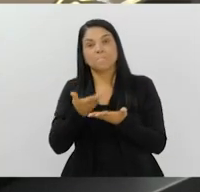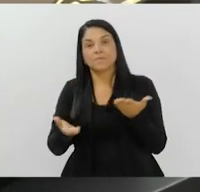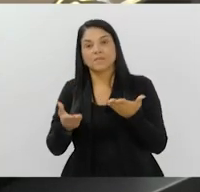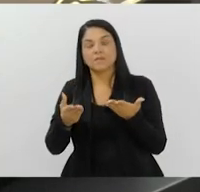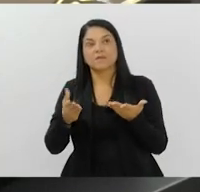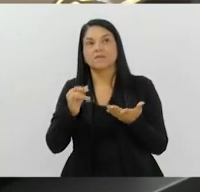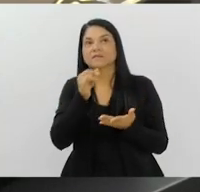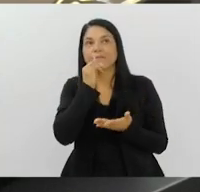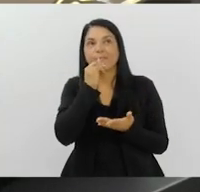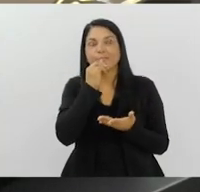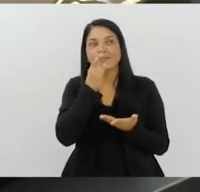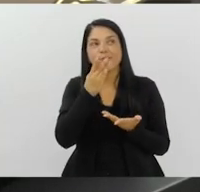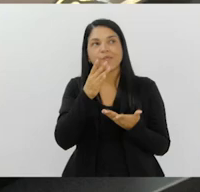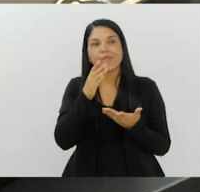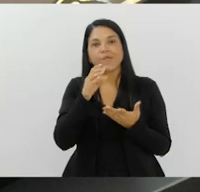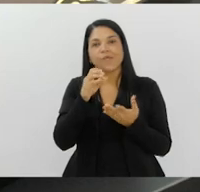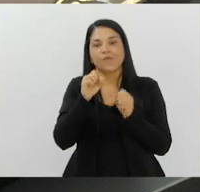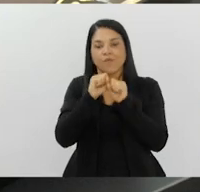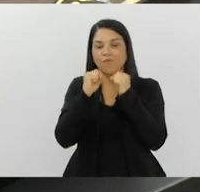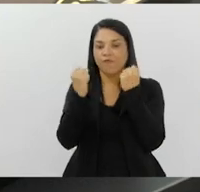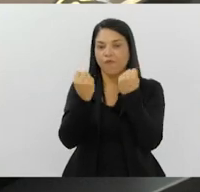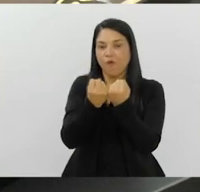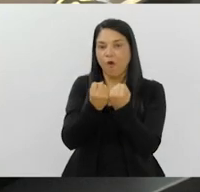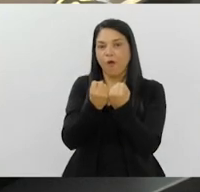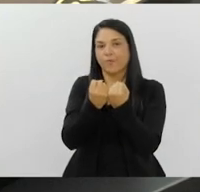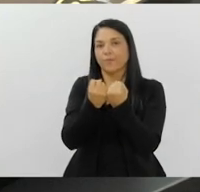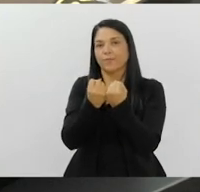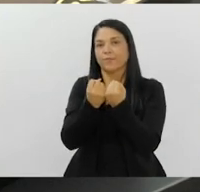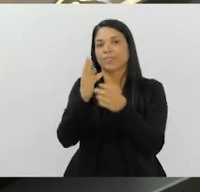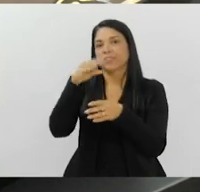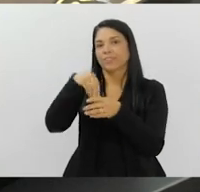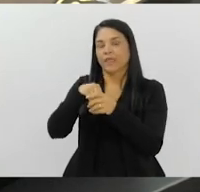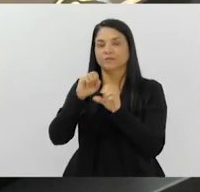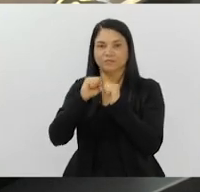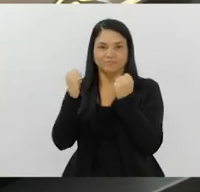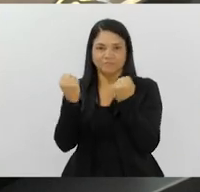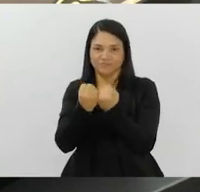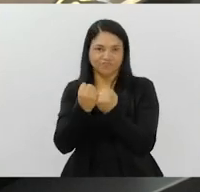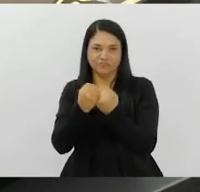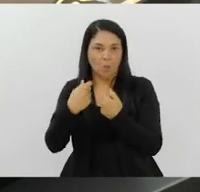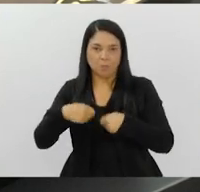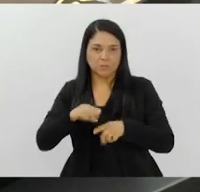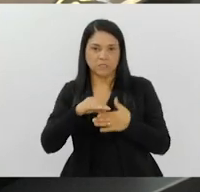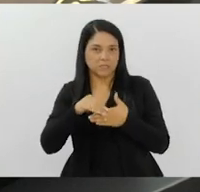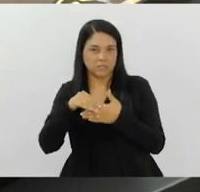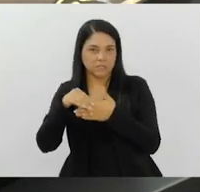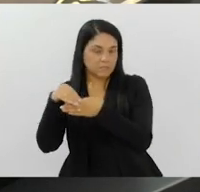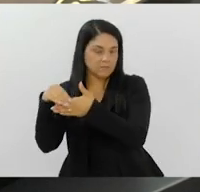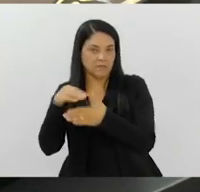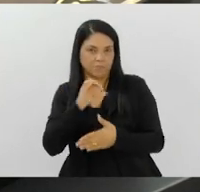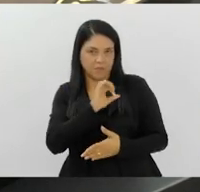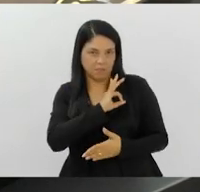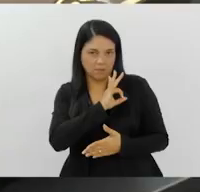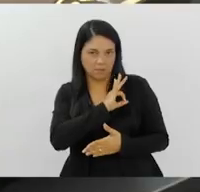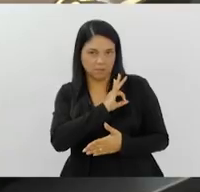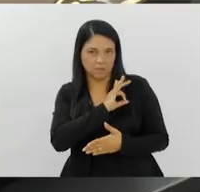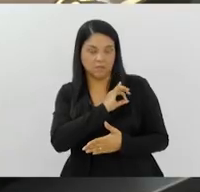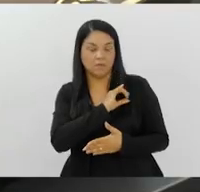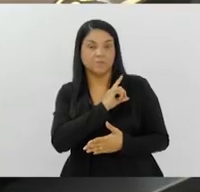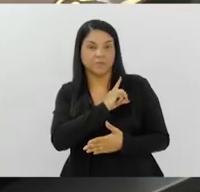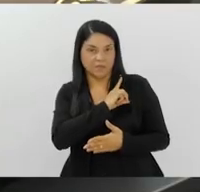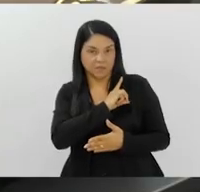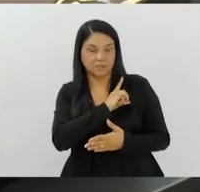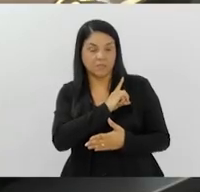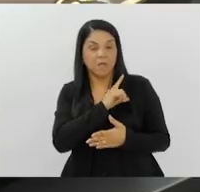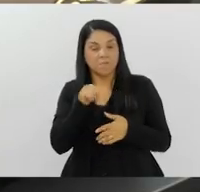fórum ali um fórum temporário num jogo por exemplo a pessoa muitas vezes não vai para uma delegacia mas vai para um um Juizado que tá